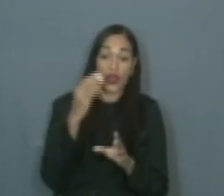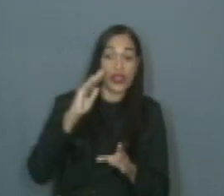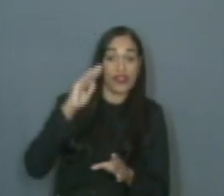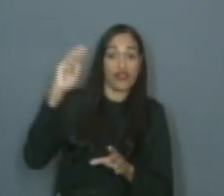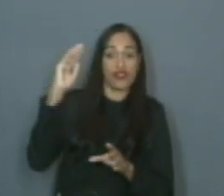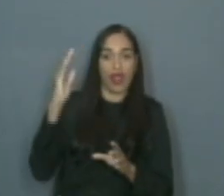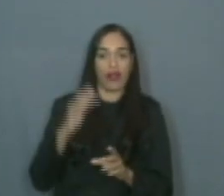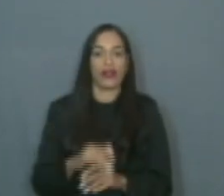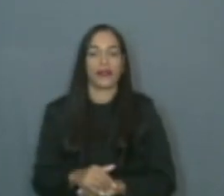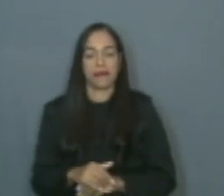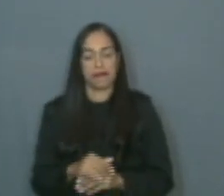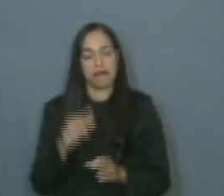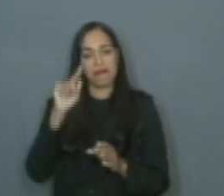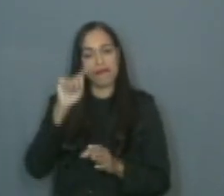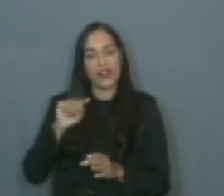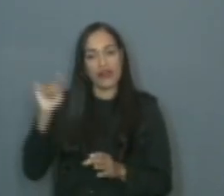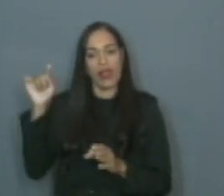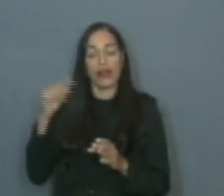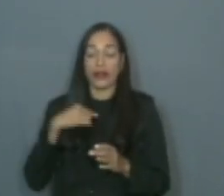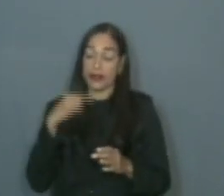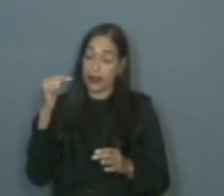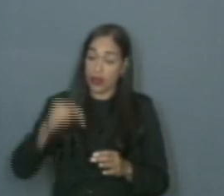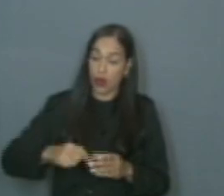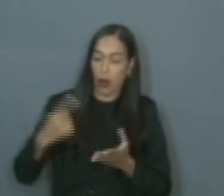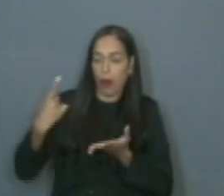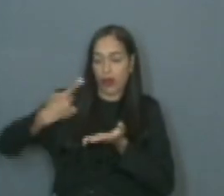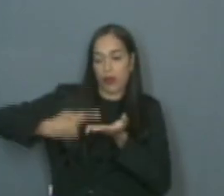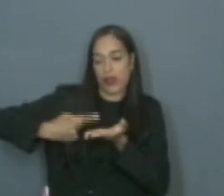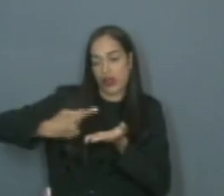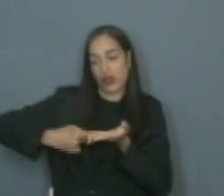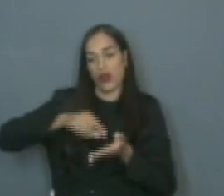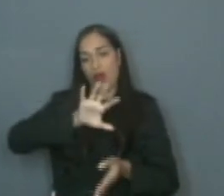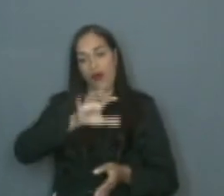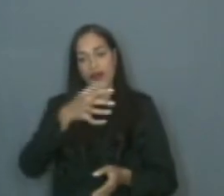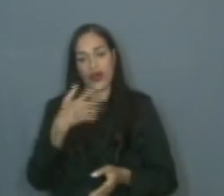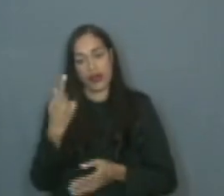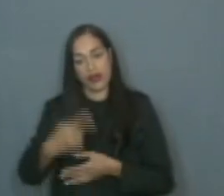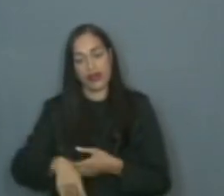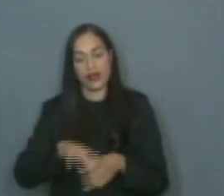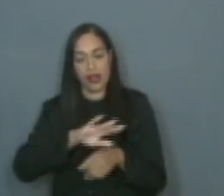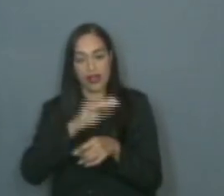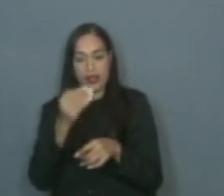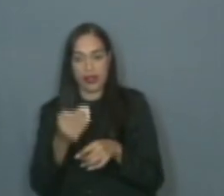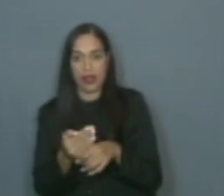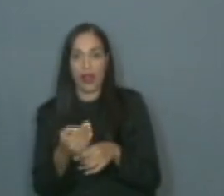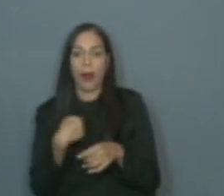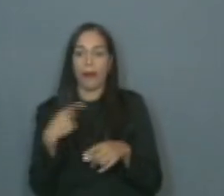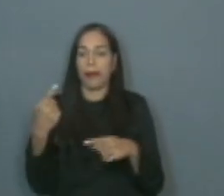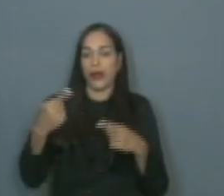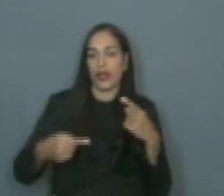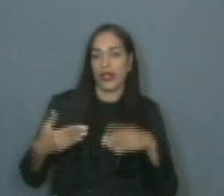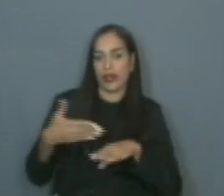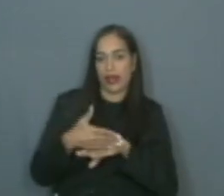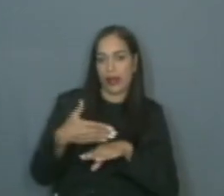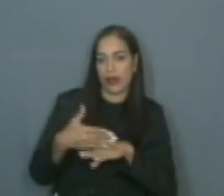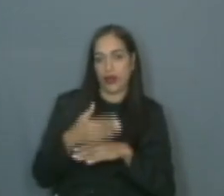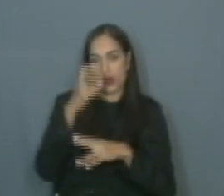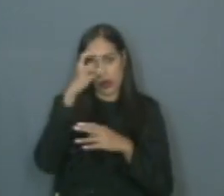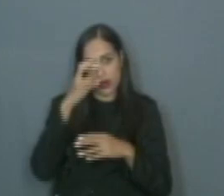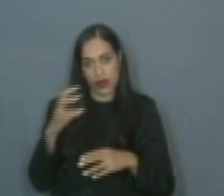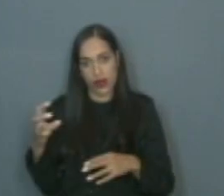e aqui eu reafirmo o compromisso destes servidores que fazem a ouvidoria desta casa. Como membro do Conselho de Política Cultural da cidade do